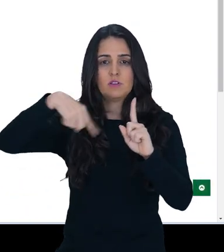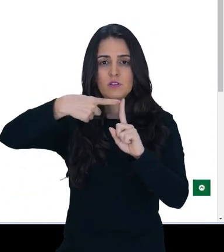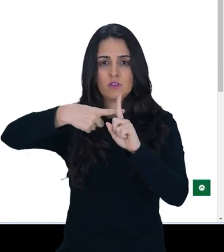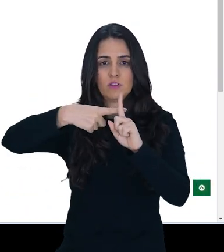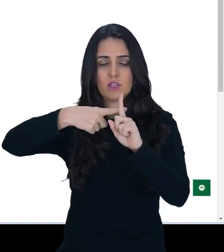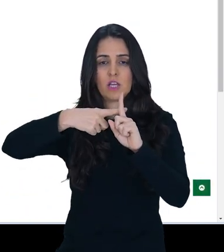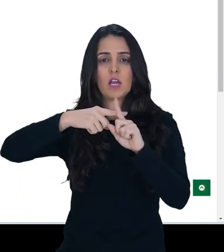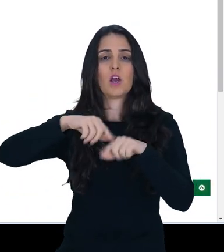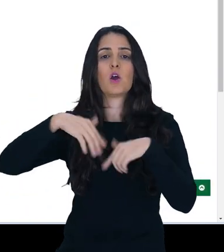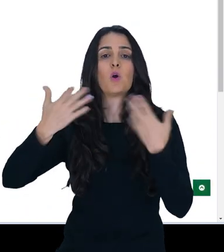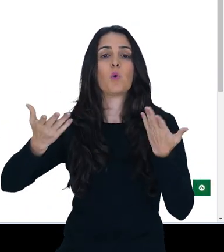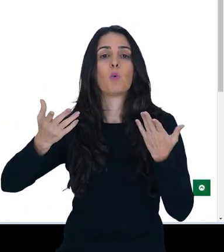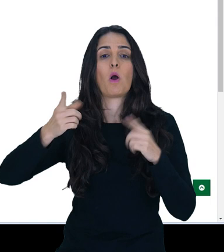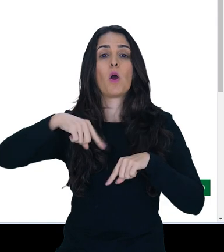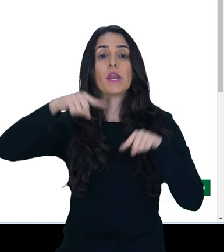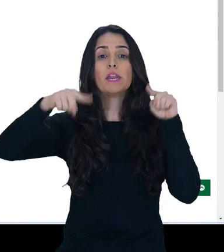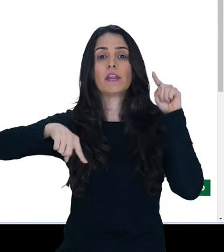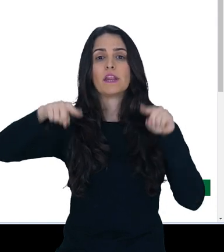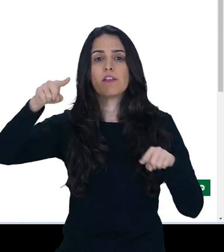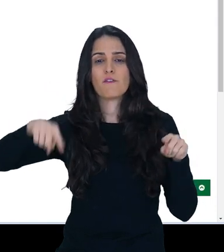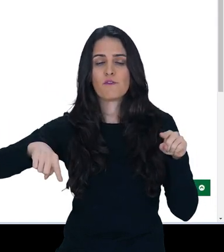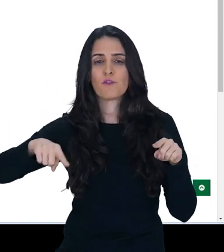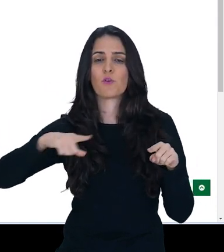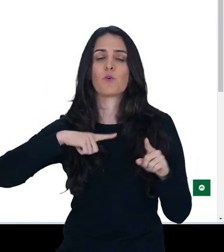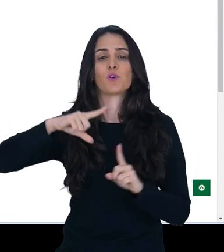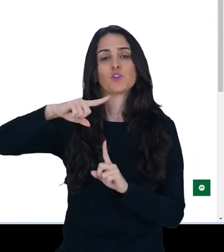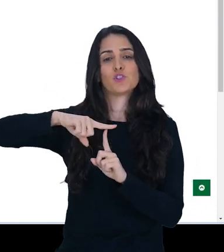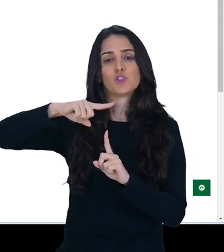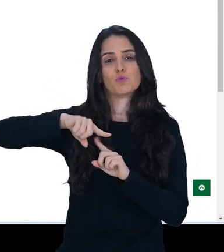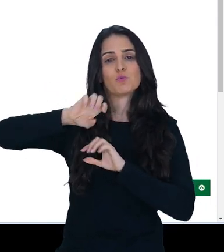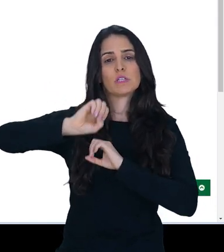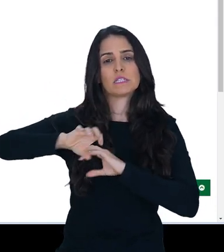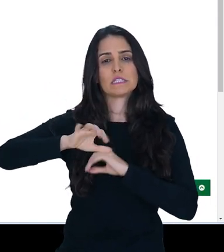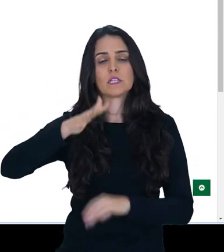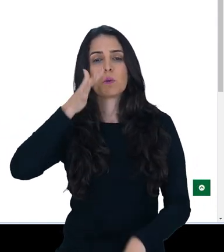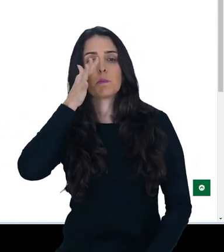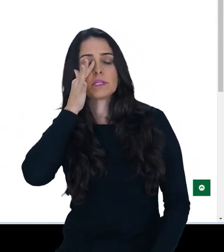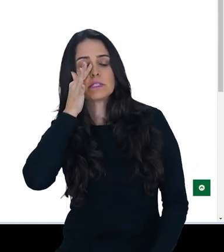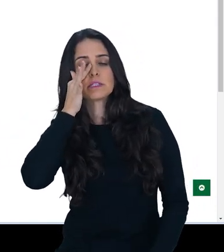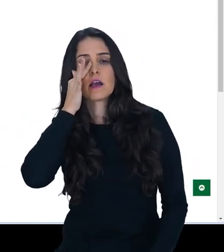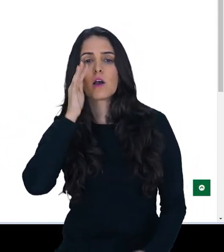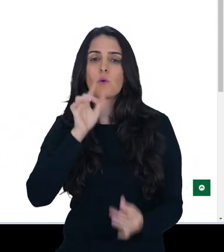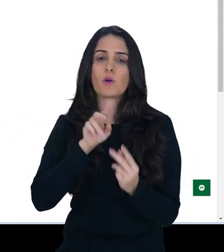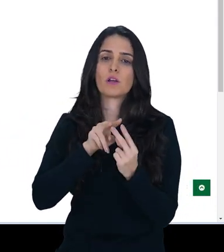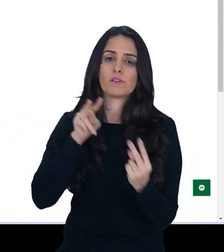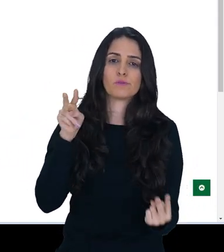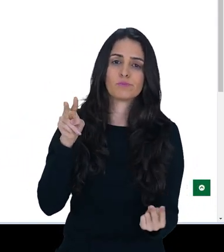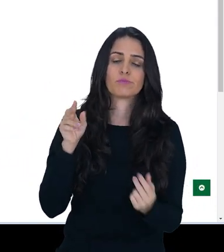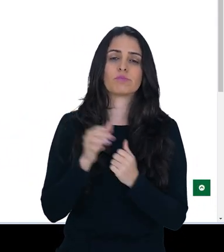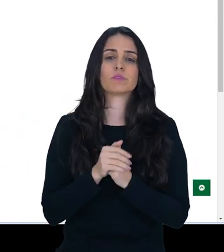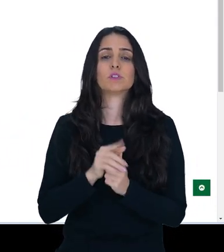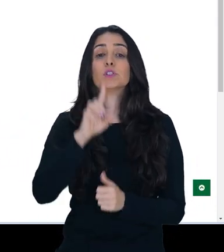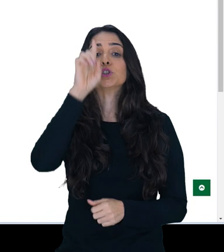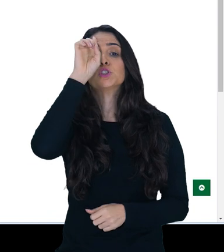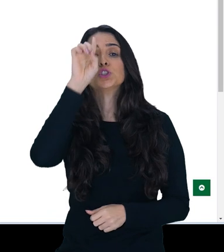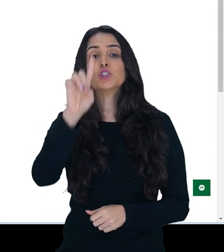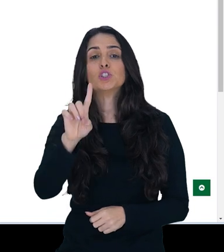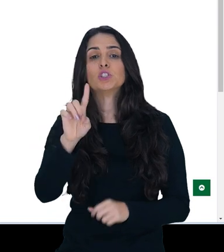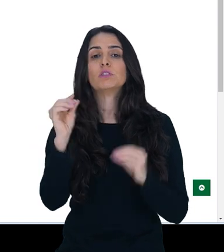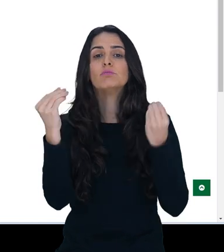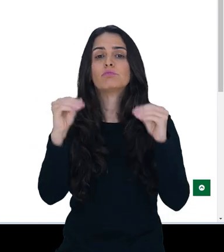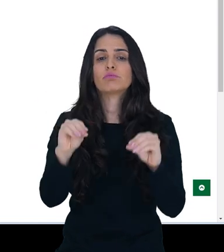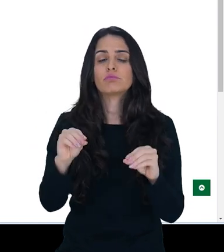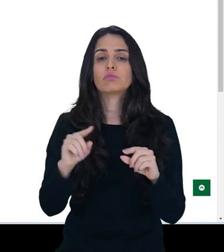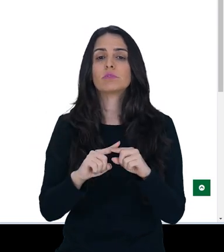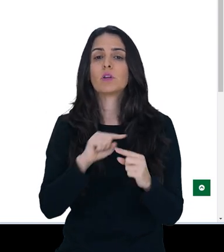o nível de ensino ao qual se refere este plano a modalidade se é presencial EAD a data de aplicação